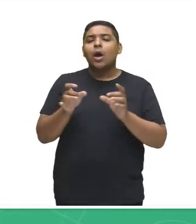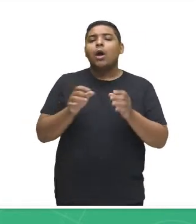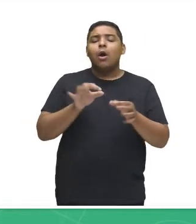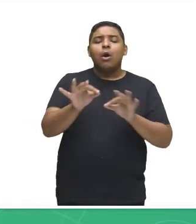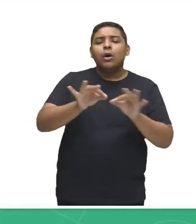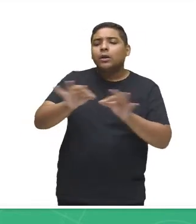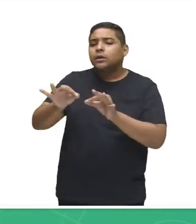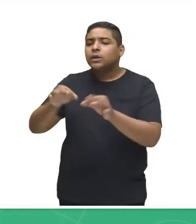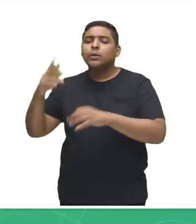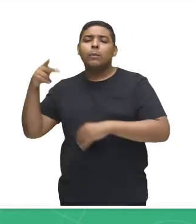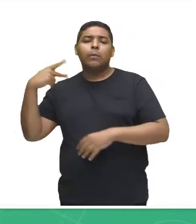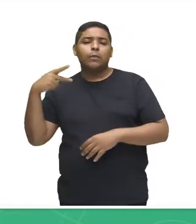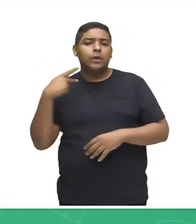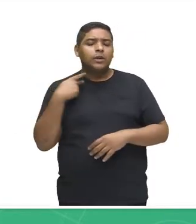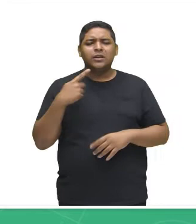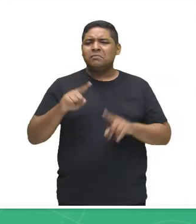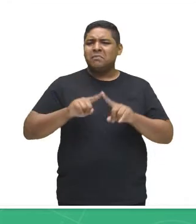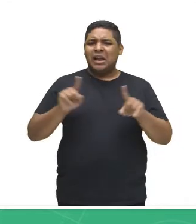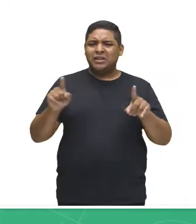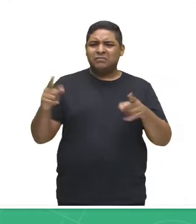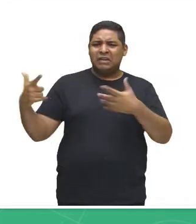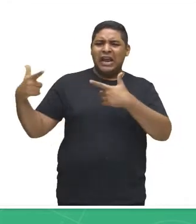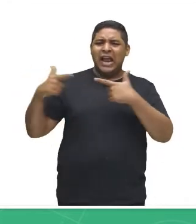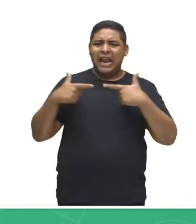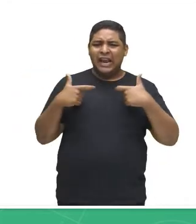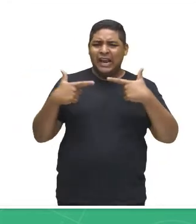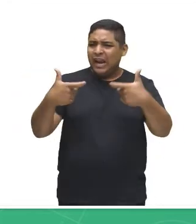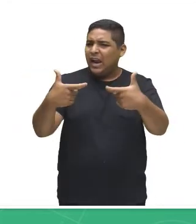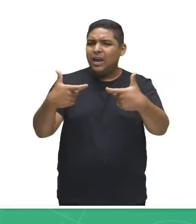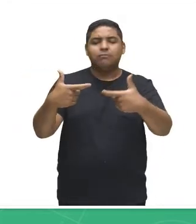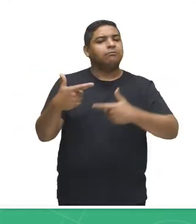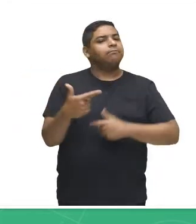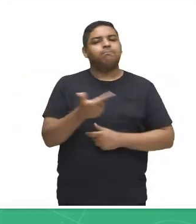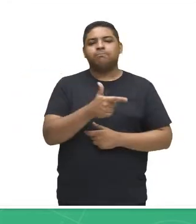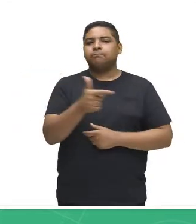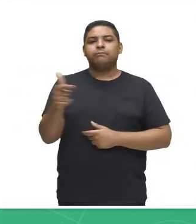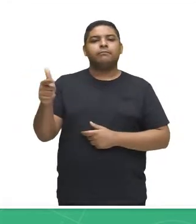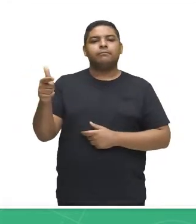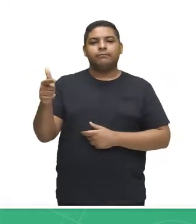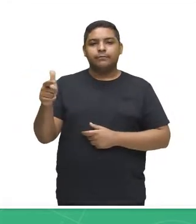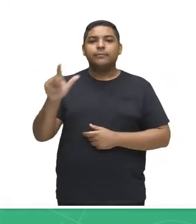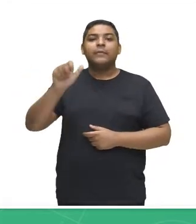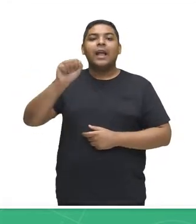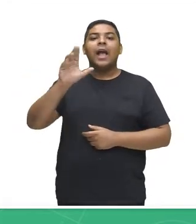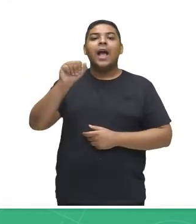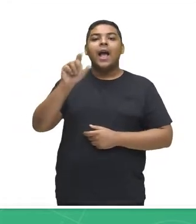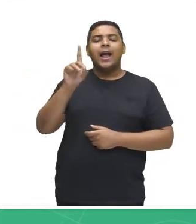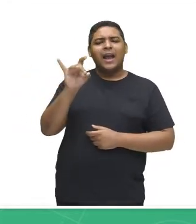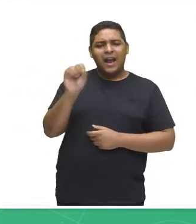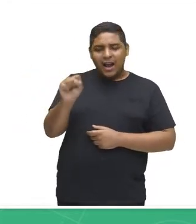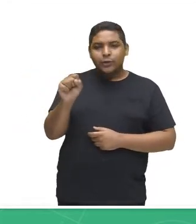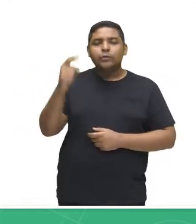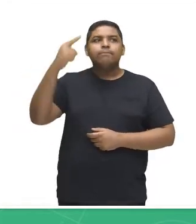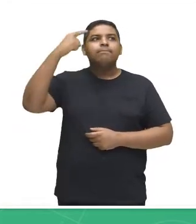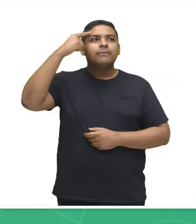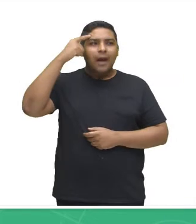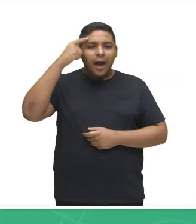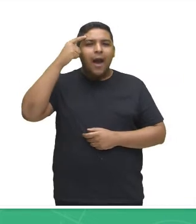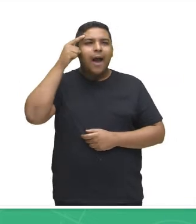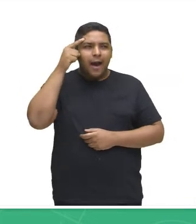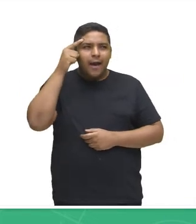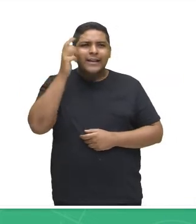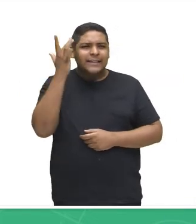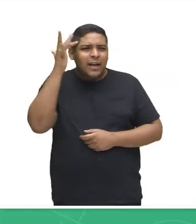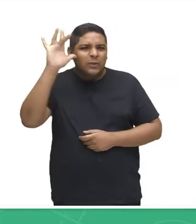não propriamente para uma guerra. Então, por isso que essa invasão dos acádios ela vai ser imediata. E eles vão criar, os acádios,